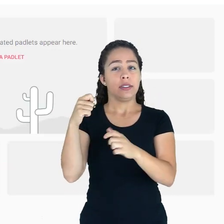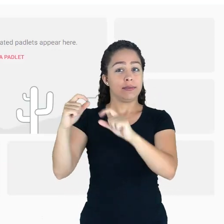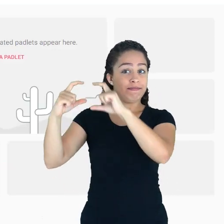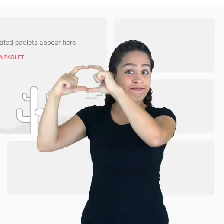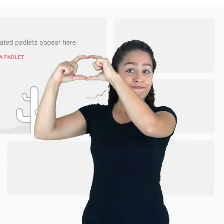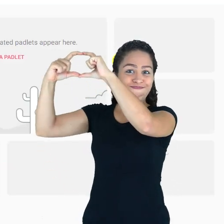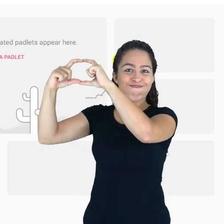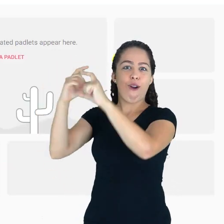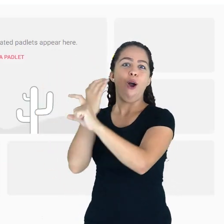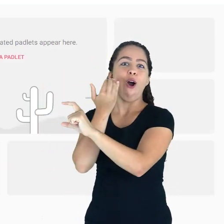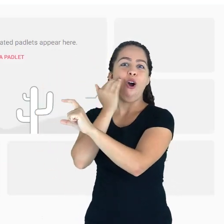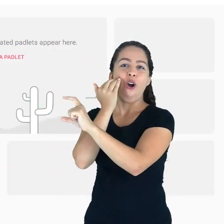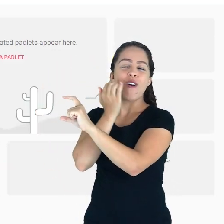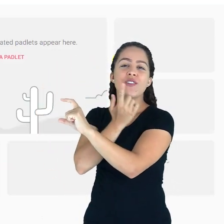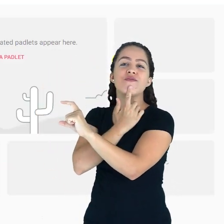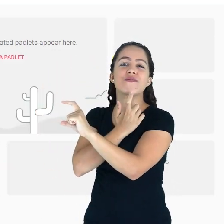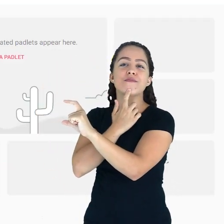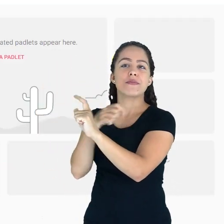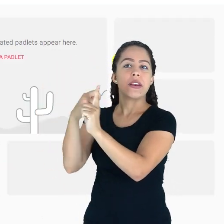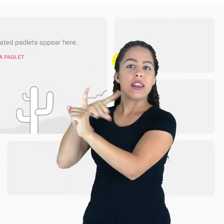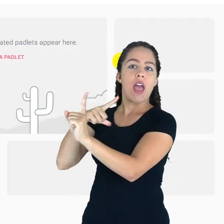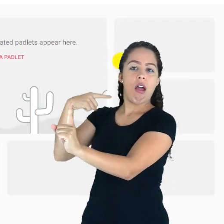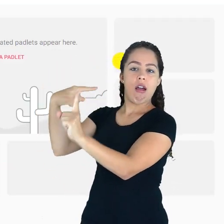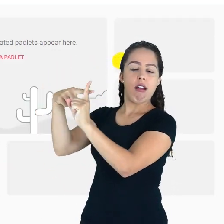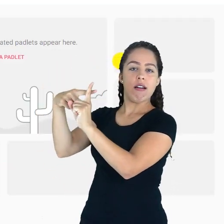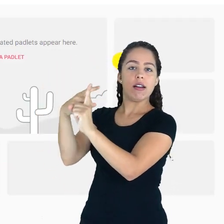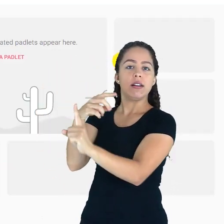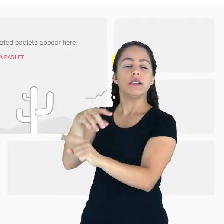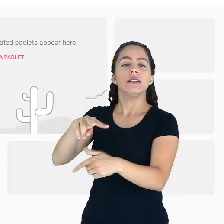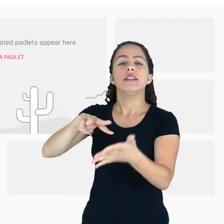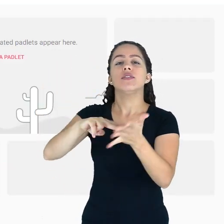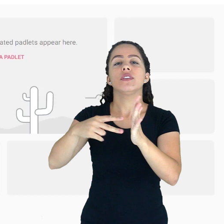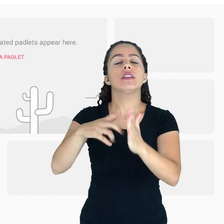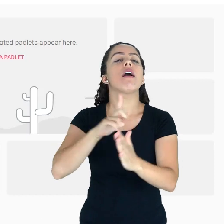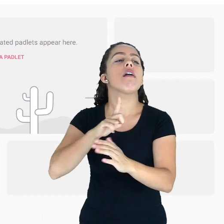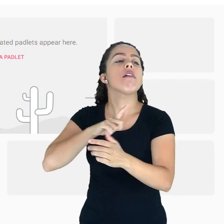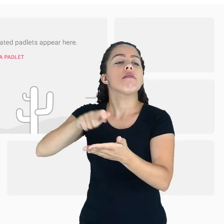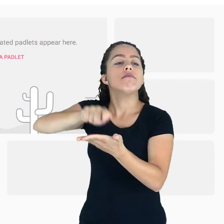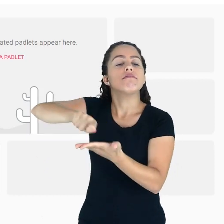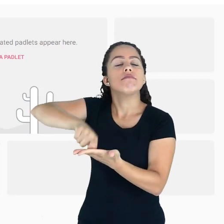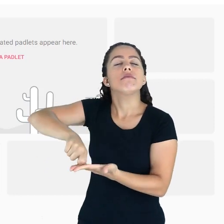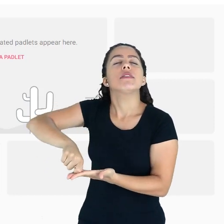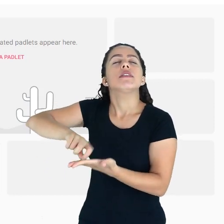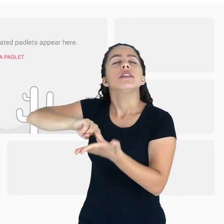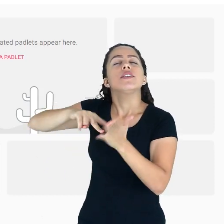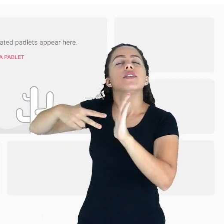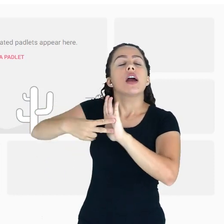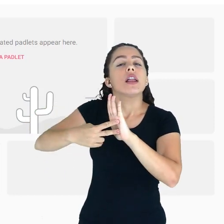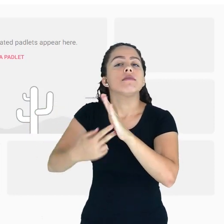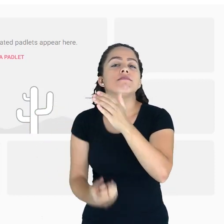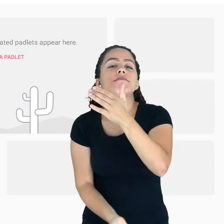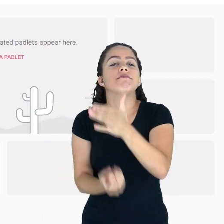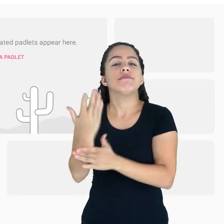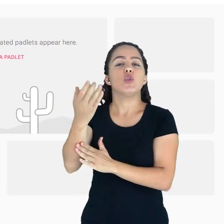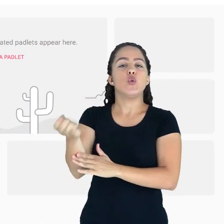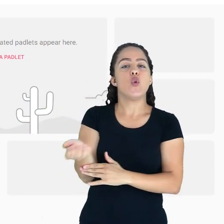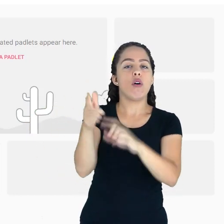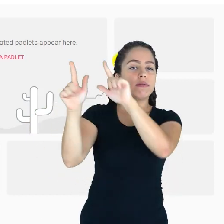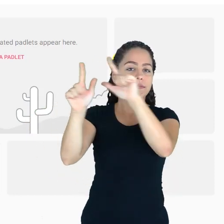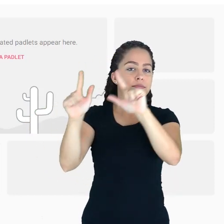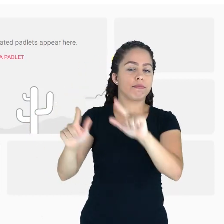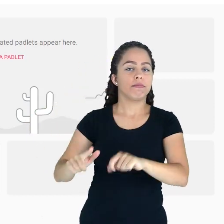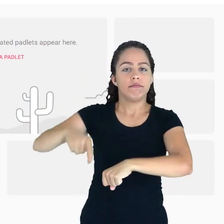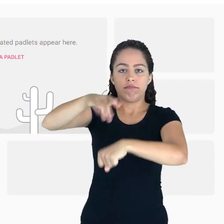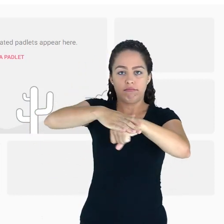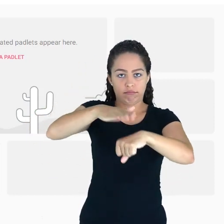rosa, vermelhado, com mais escrito Make a Padlet, que é para eu criar um novo mural. Ou então